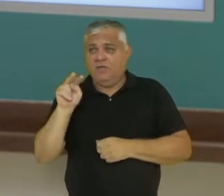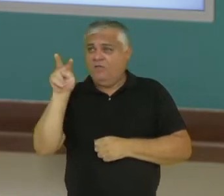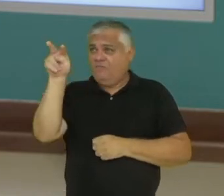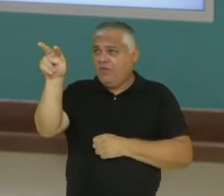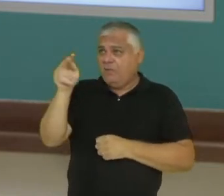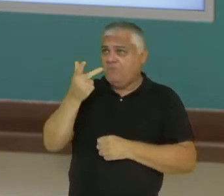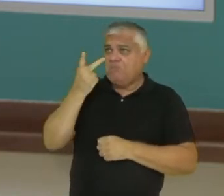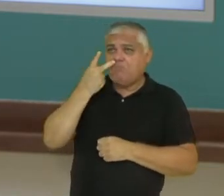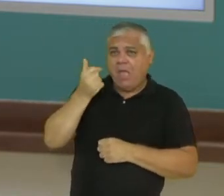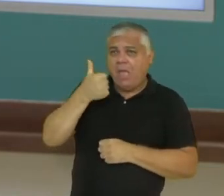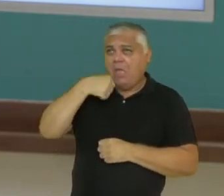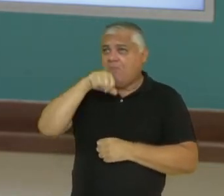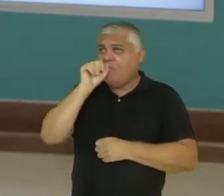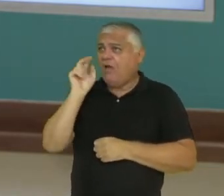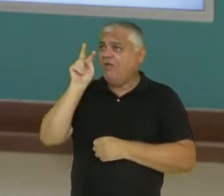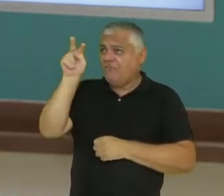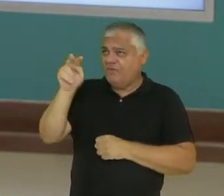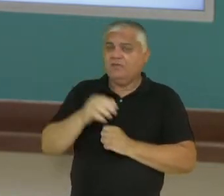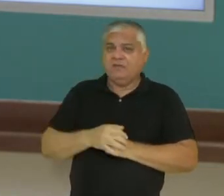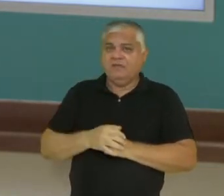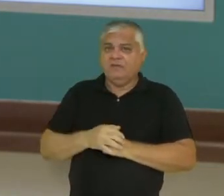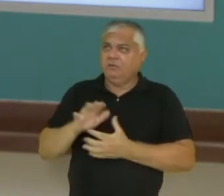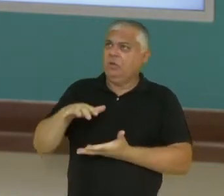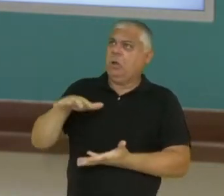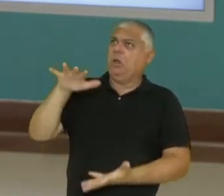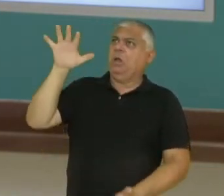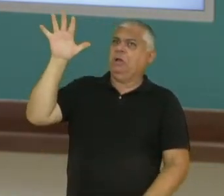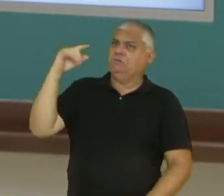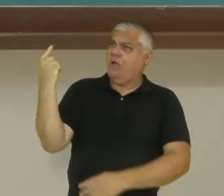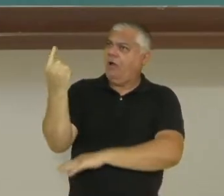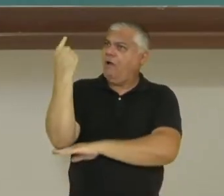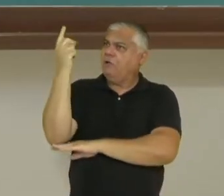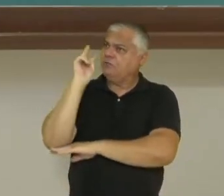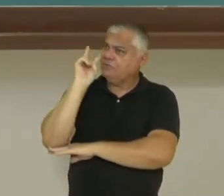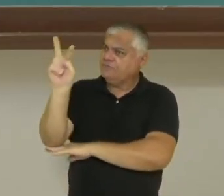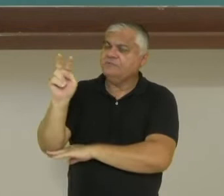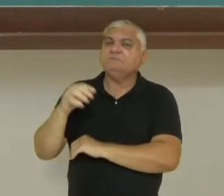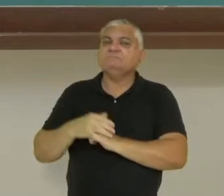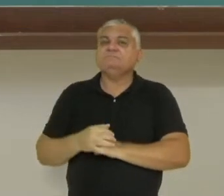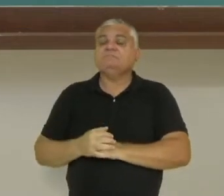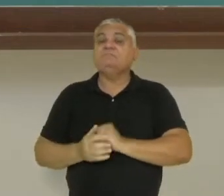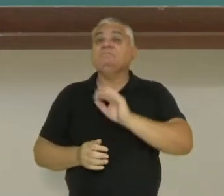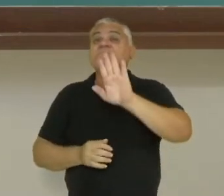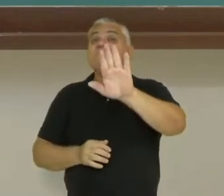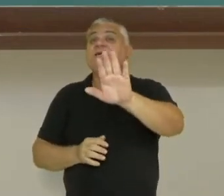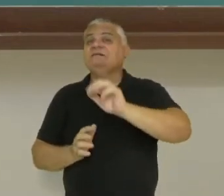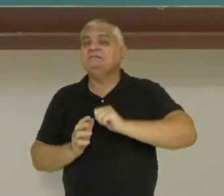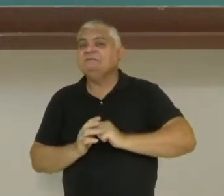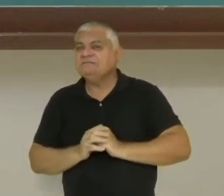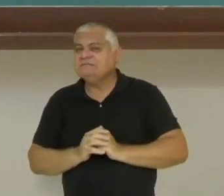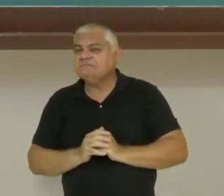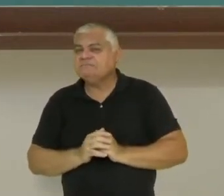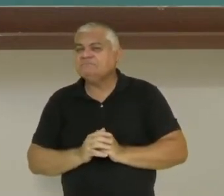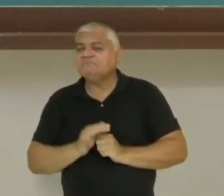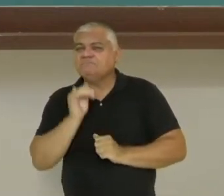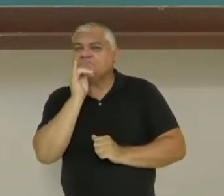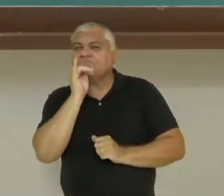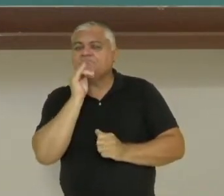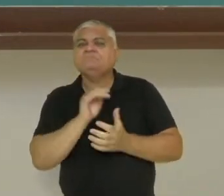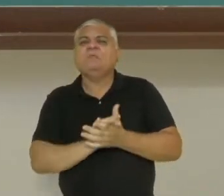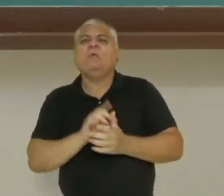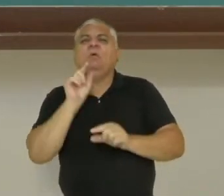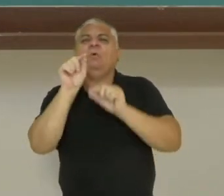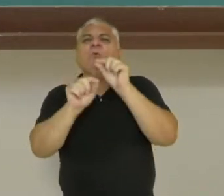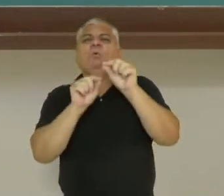a mamãe, você está tendo uma visão macroscópica. Mas eu digo para você, você não consegue ver o que há